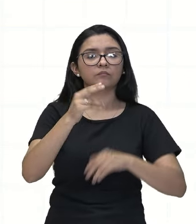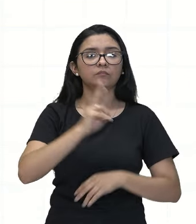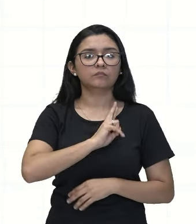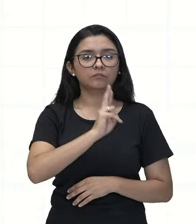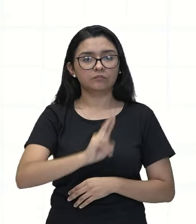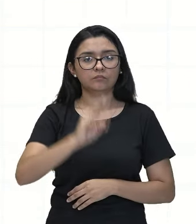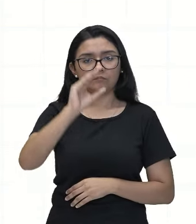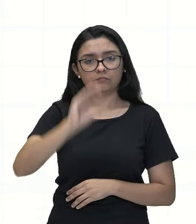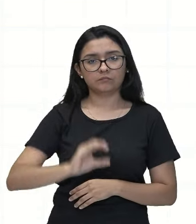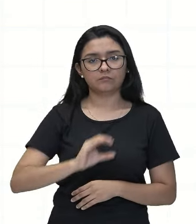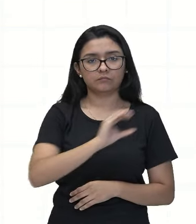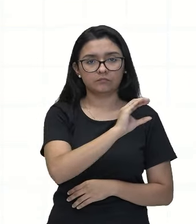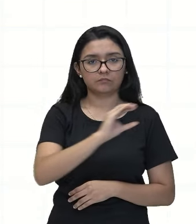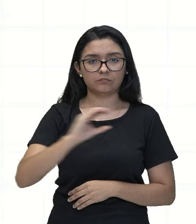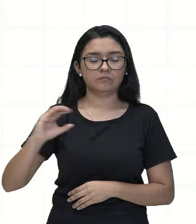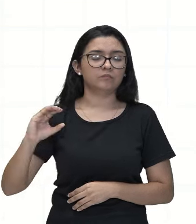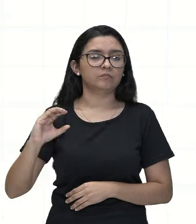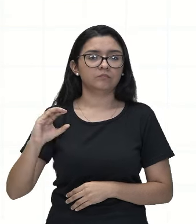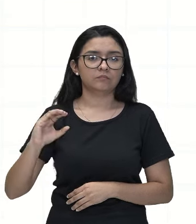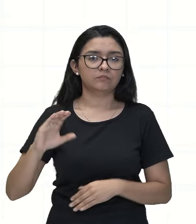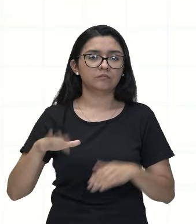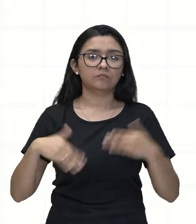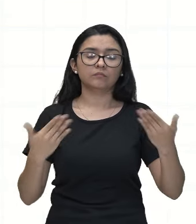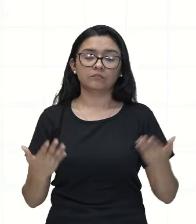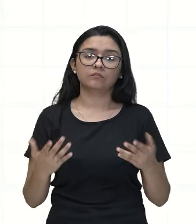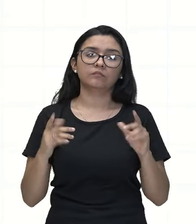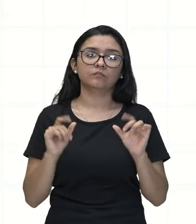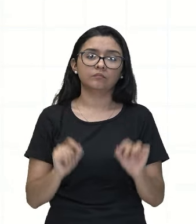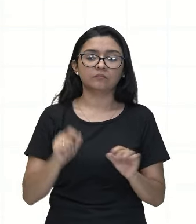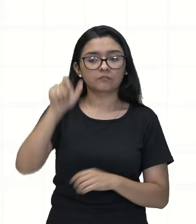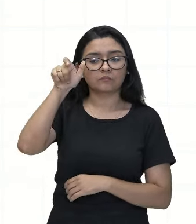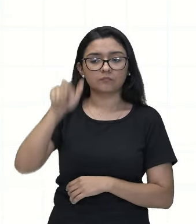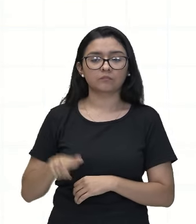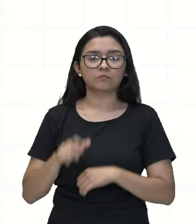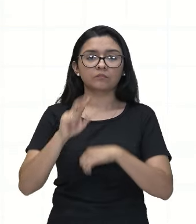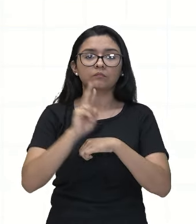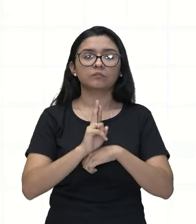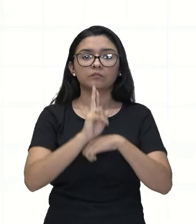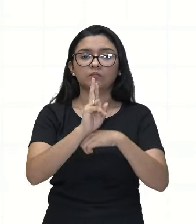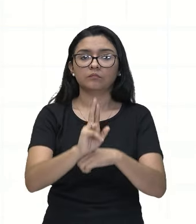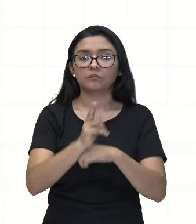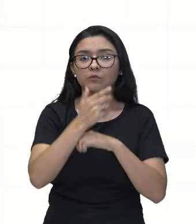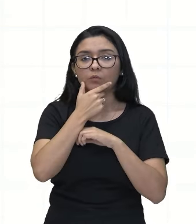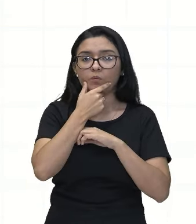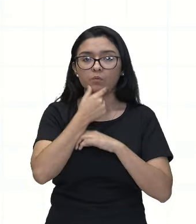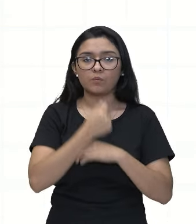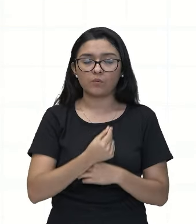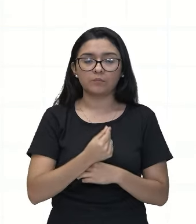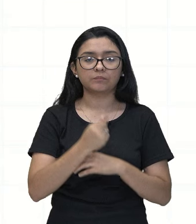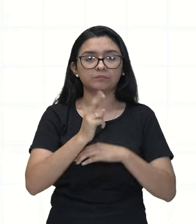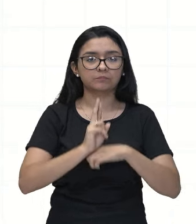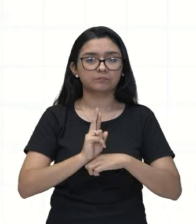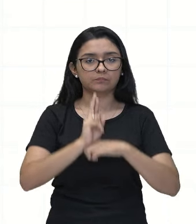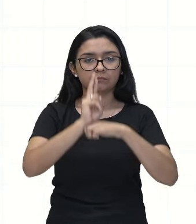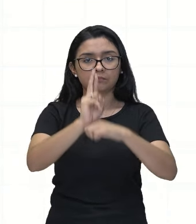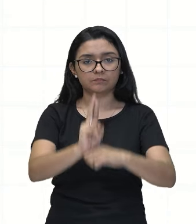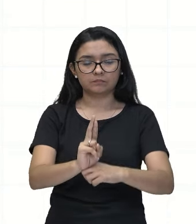católica né e geralmente ele é representado por um homem né é um homem que representa